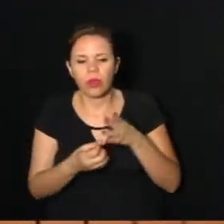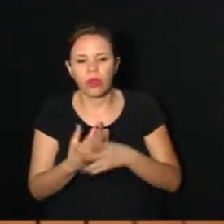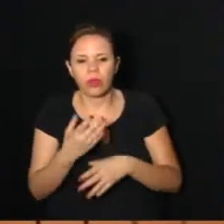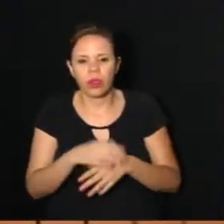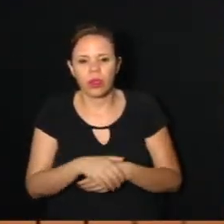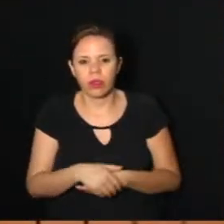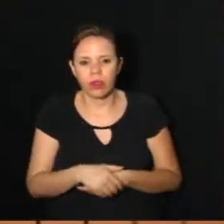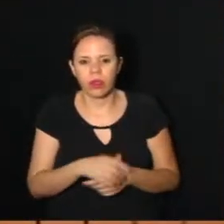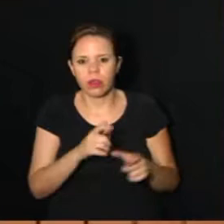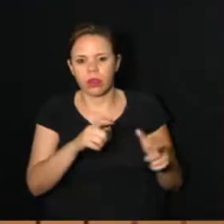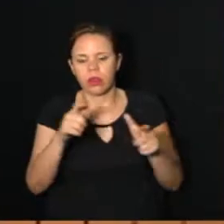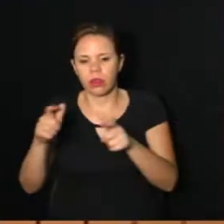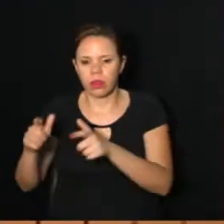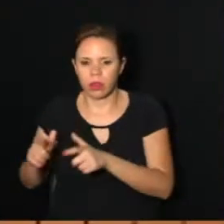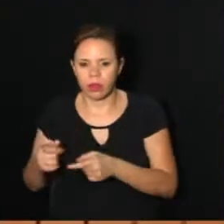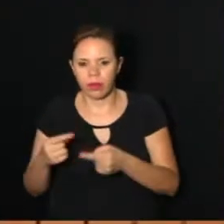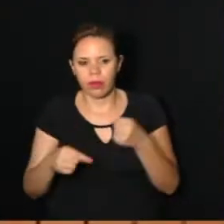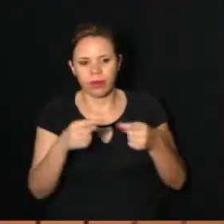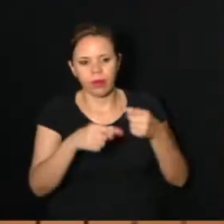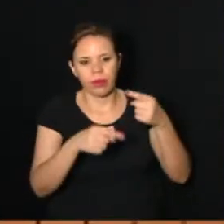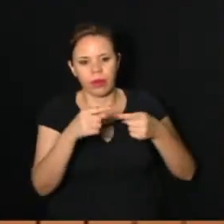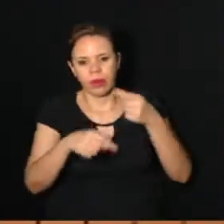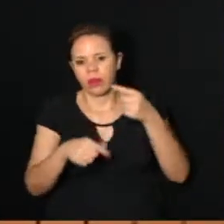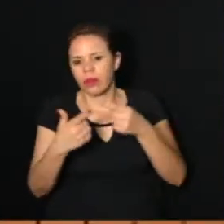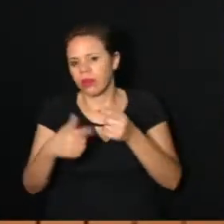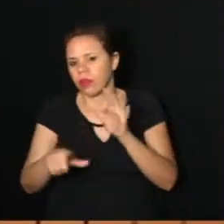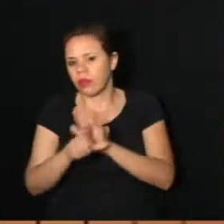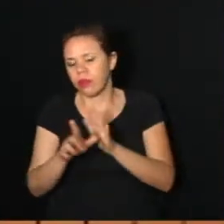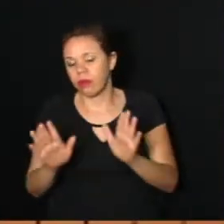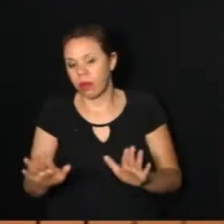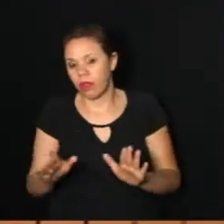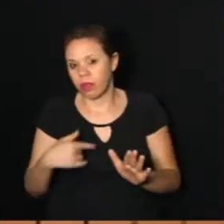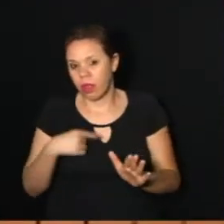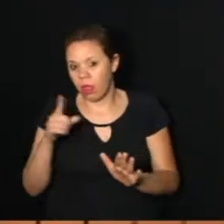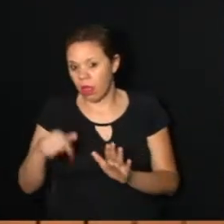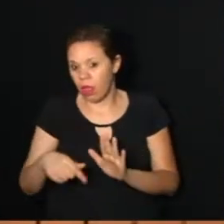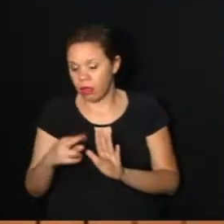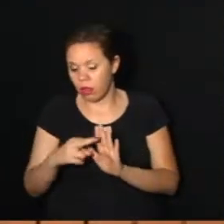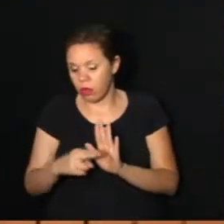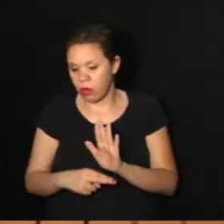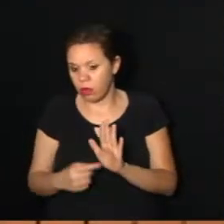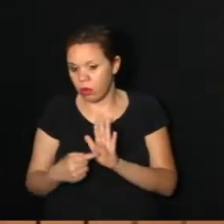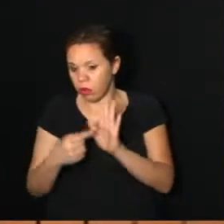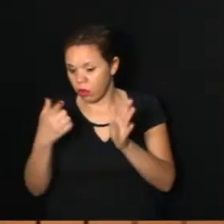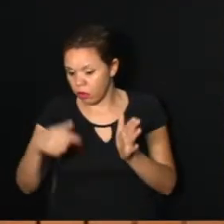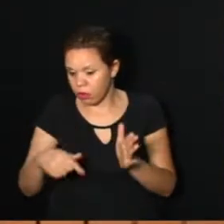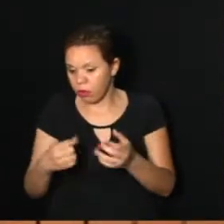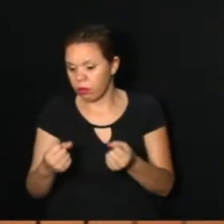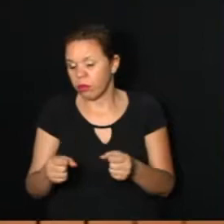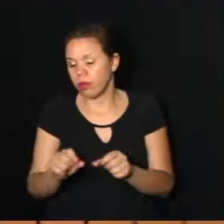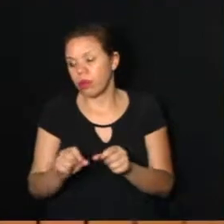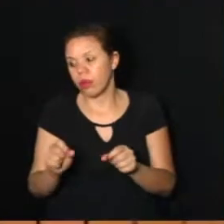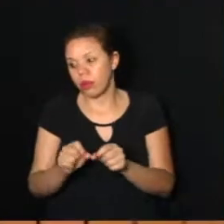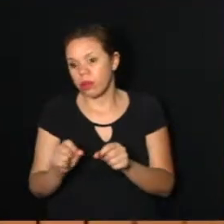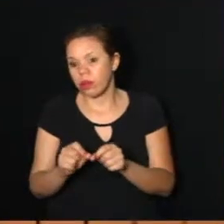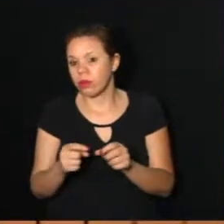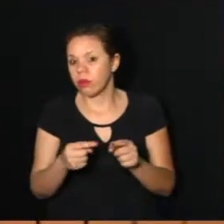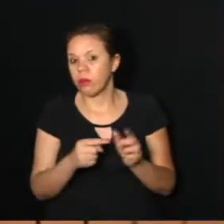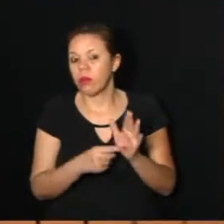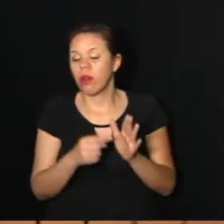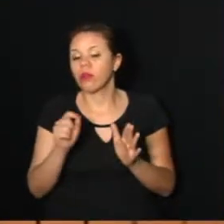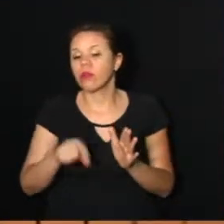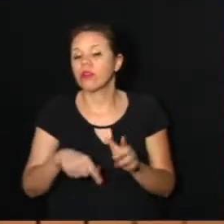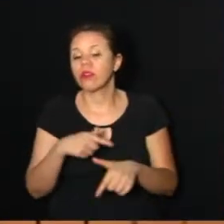na lateralidade, coisa que valha. Com esses quesitos é que você, então, dando peso a eles, você classifica